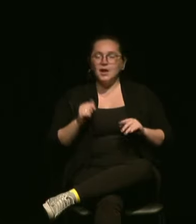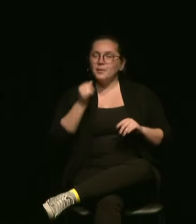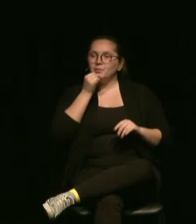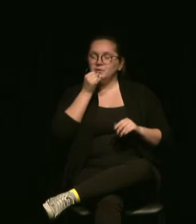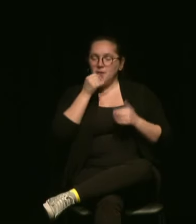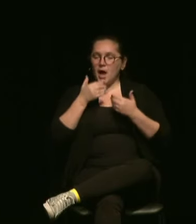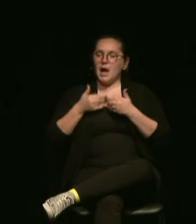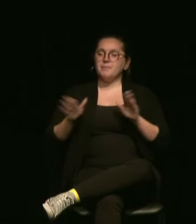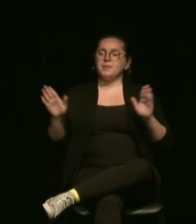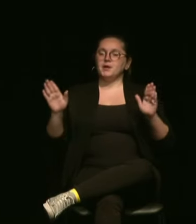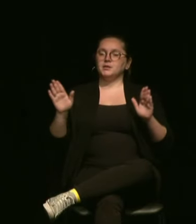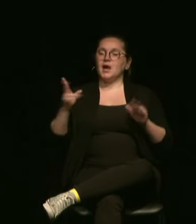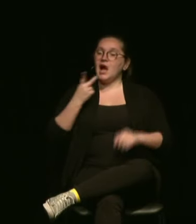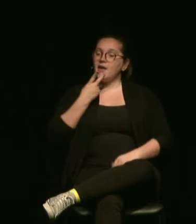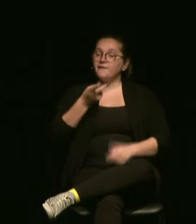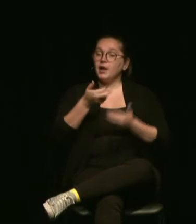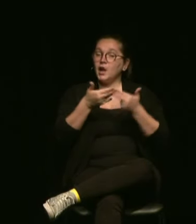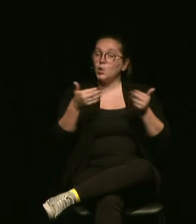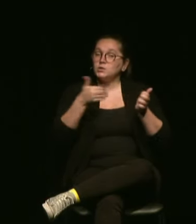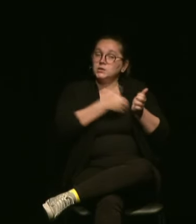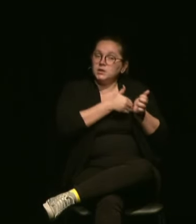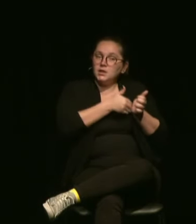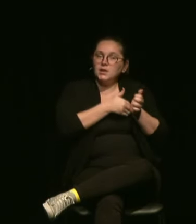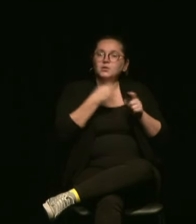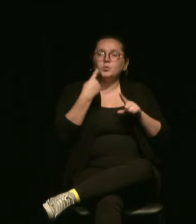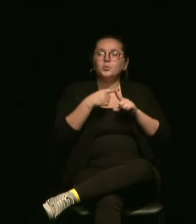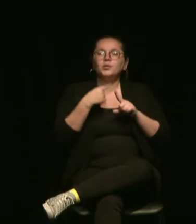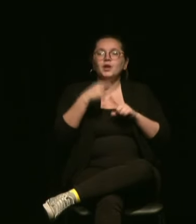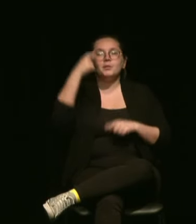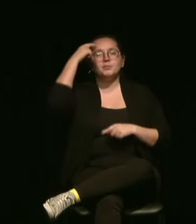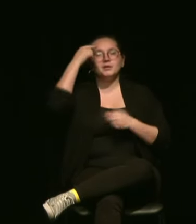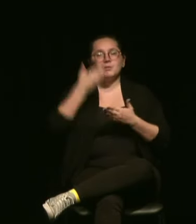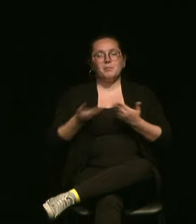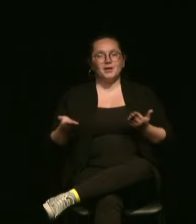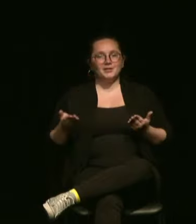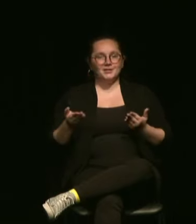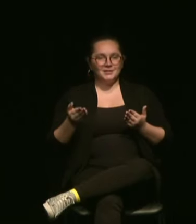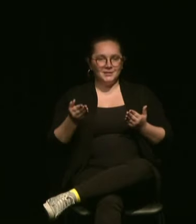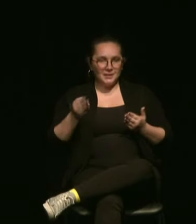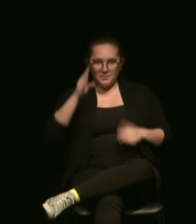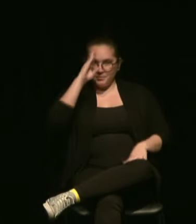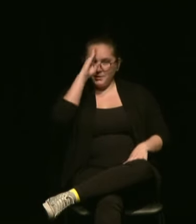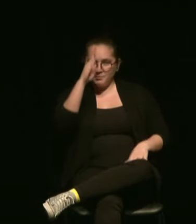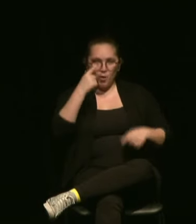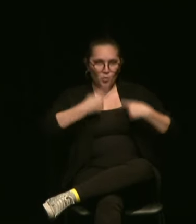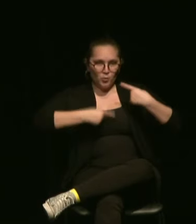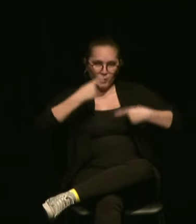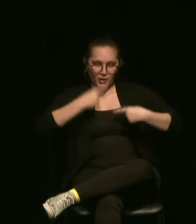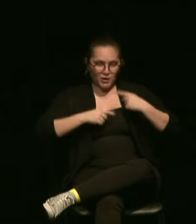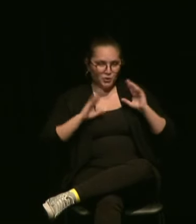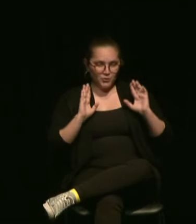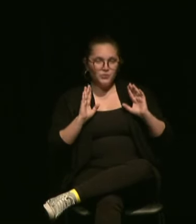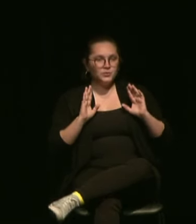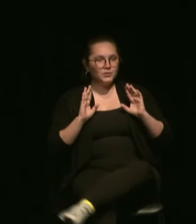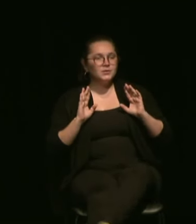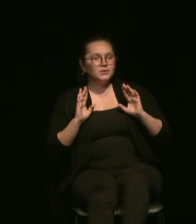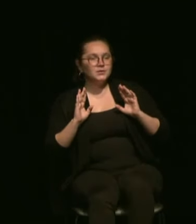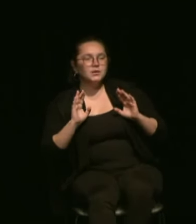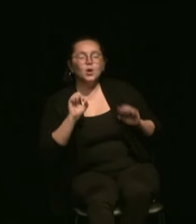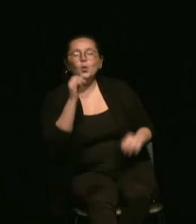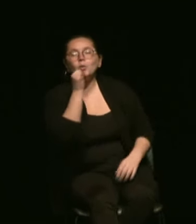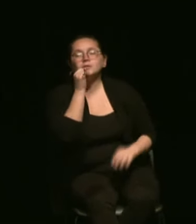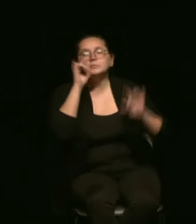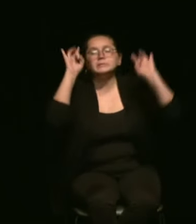aquilo que nunca disseram antes, porque elas têm muita coisa a perder, né? Principalmente um político em campanha. Né? É tudo muito... Ou um